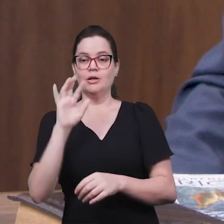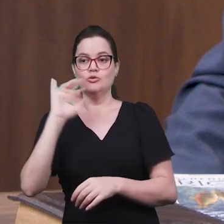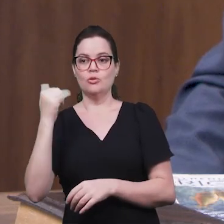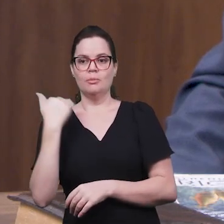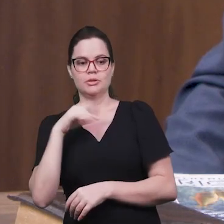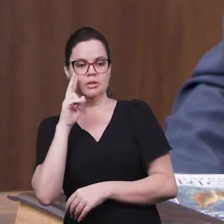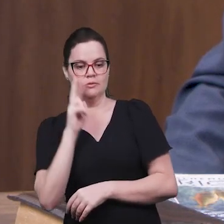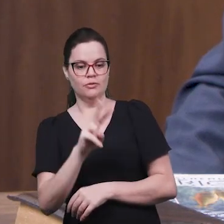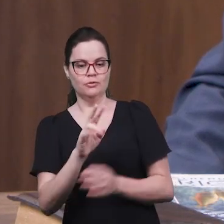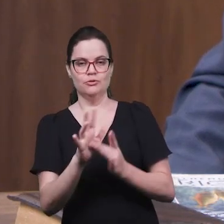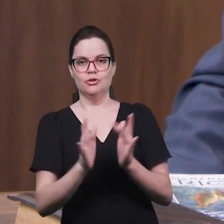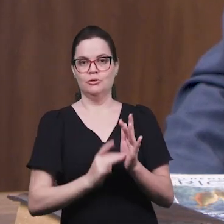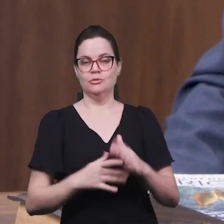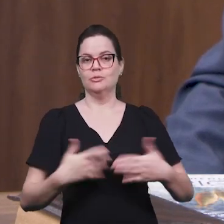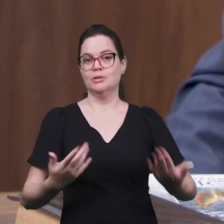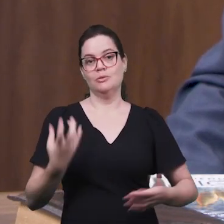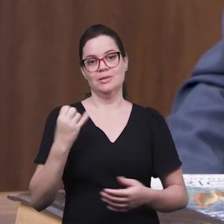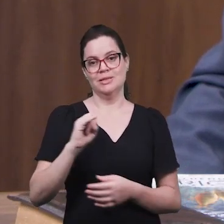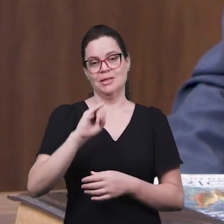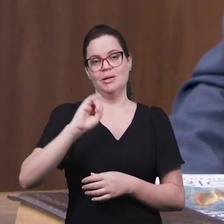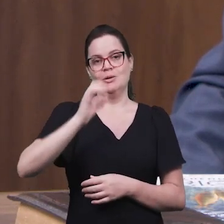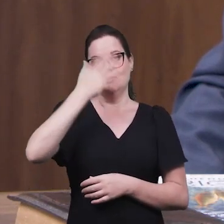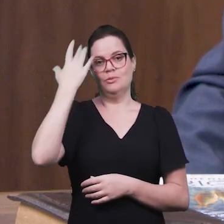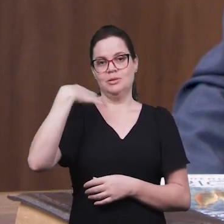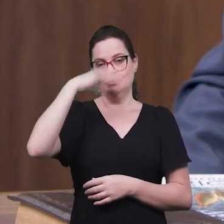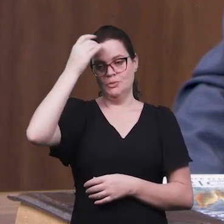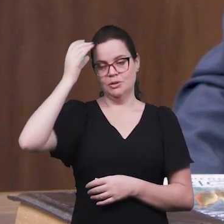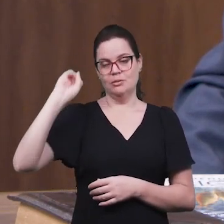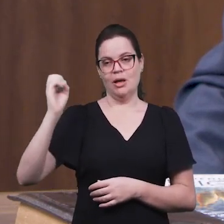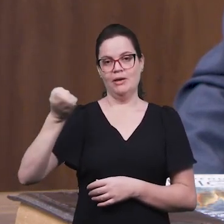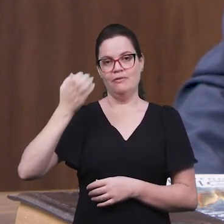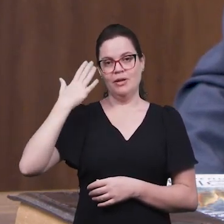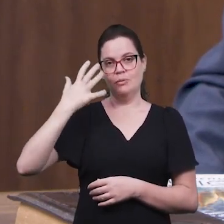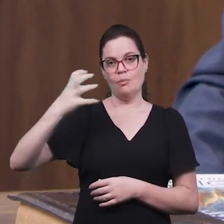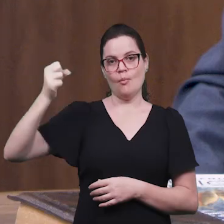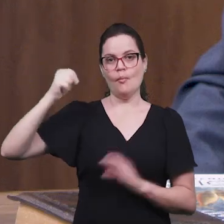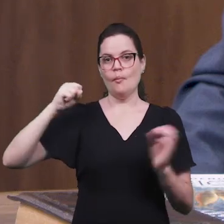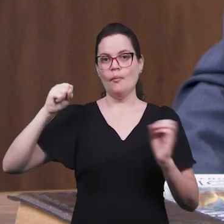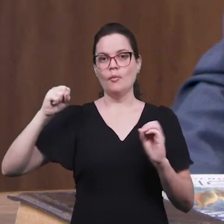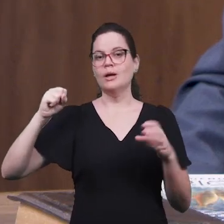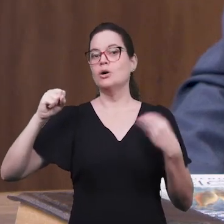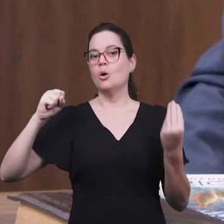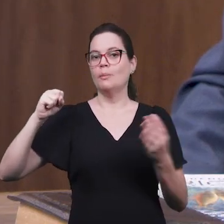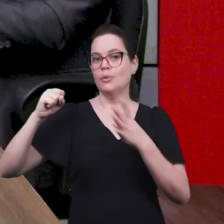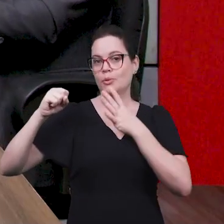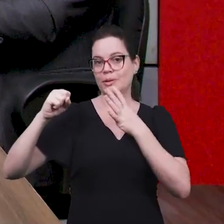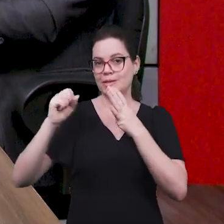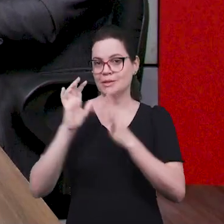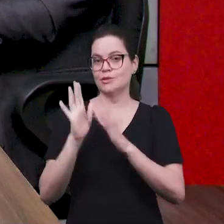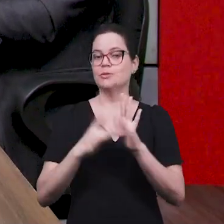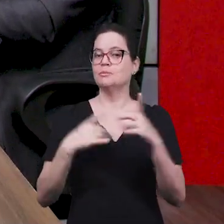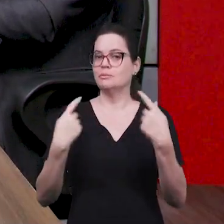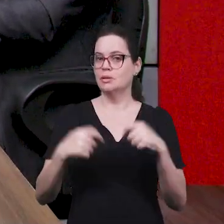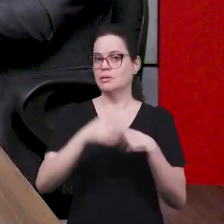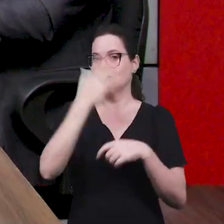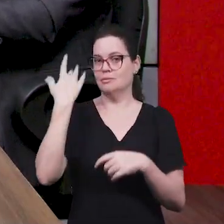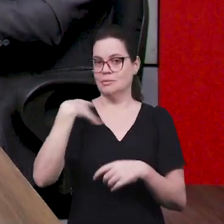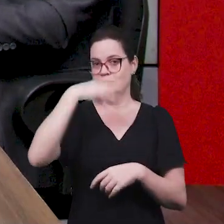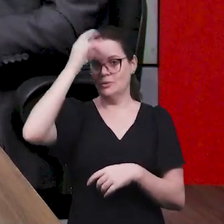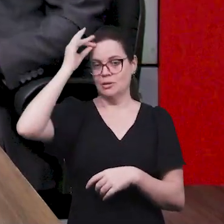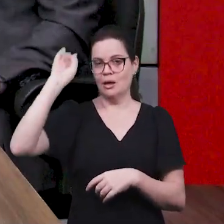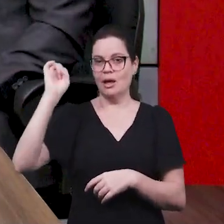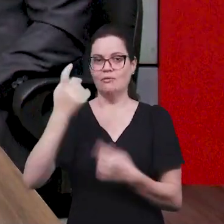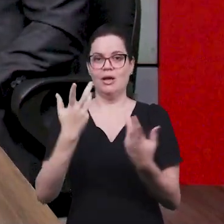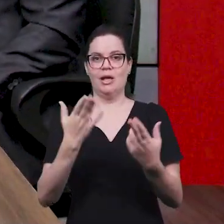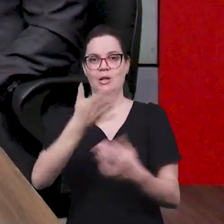Jesus, ninguém conhece o Senhor Jesus a não ser por uma revelação do Espírito Santo. Glória a Deus. O